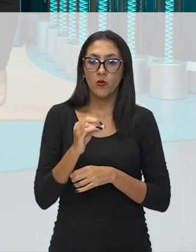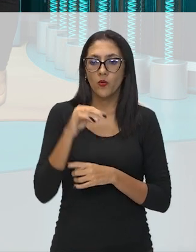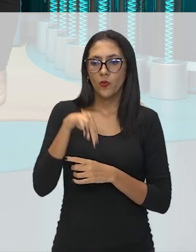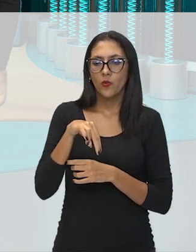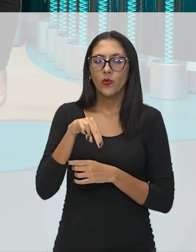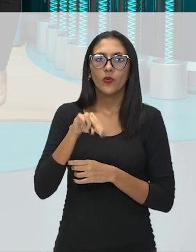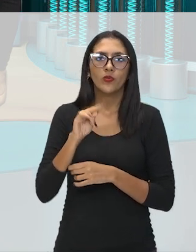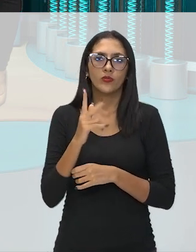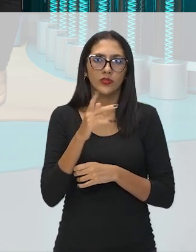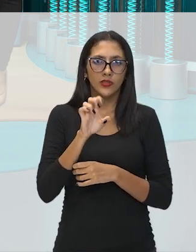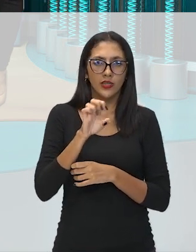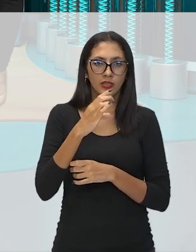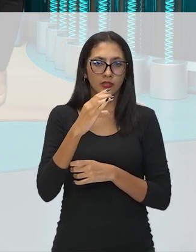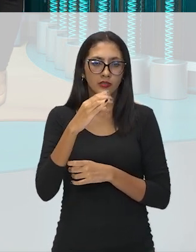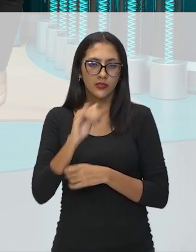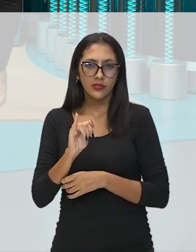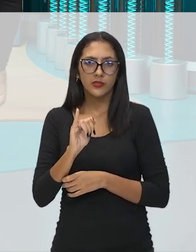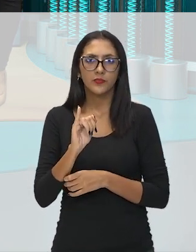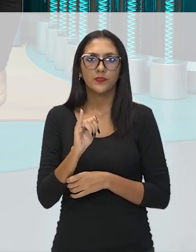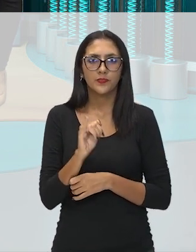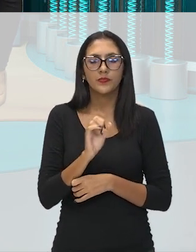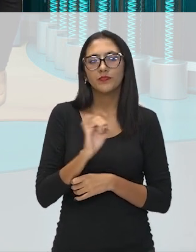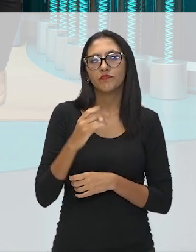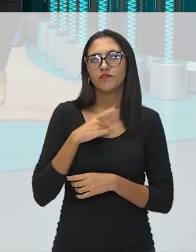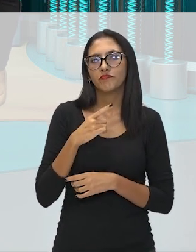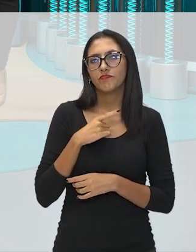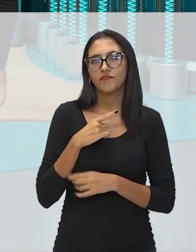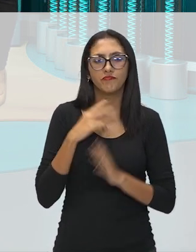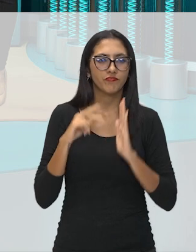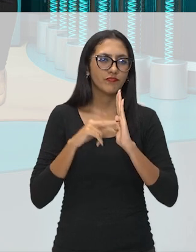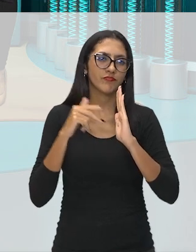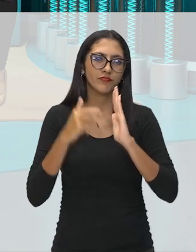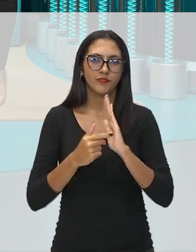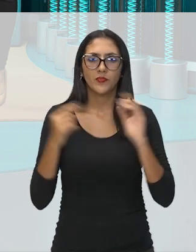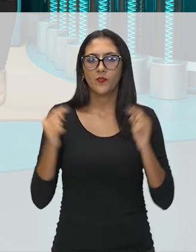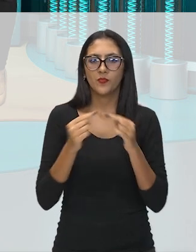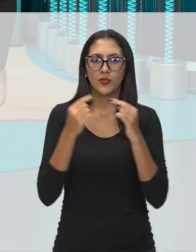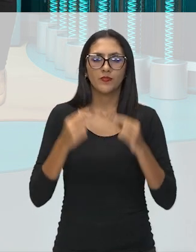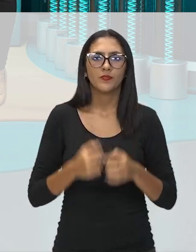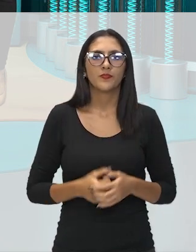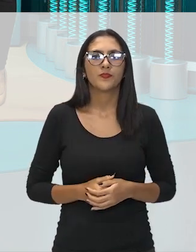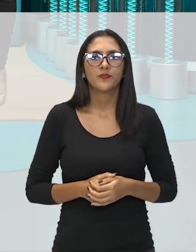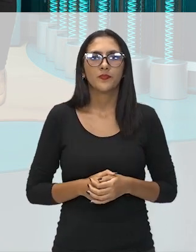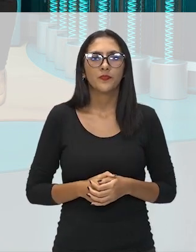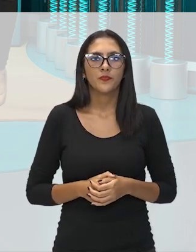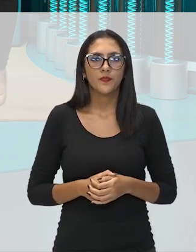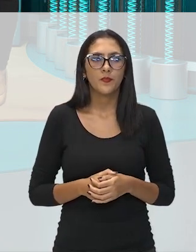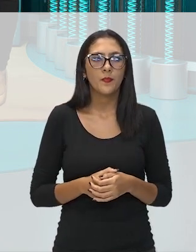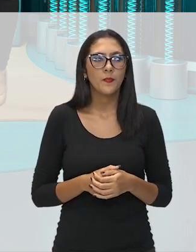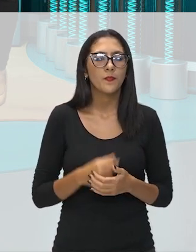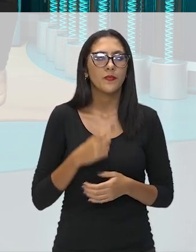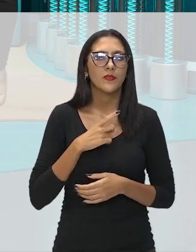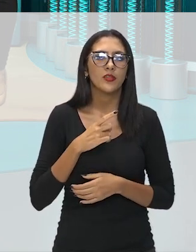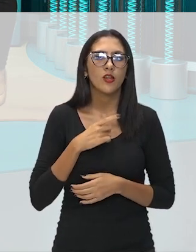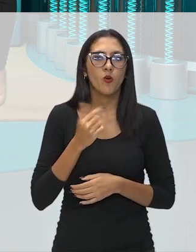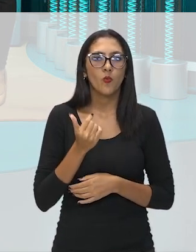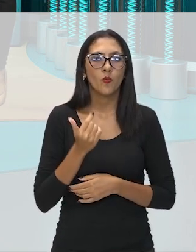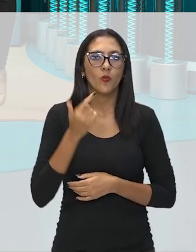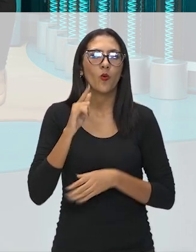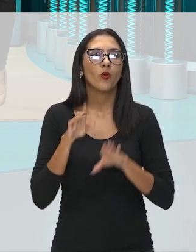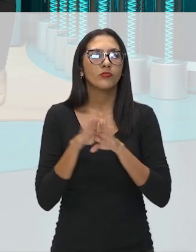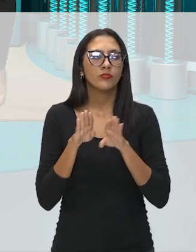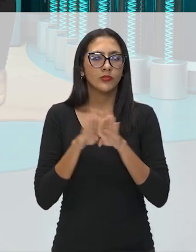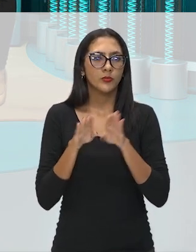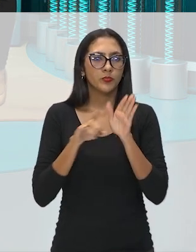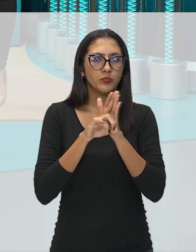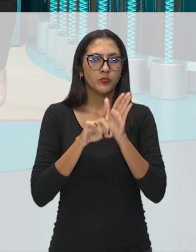fica mais simples de compreender quando tem esses tempos verbais aí também. Temos mais um quiz aqui para vocês, que